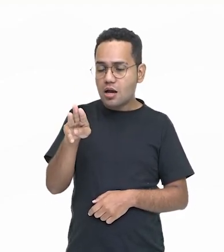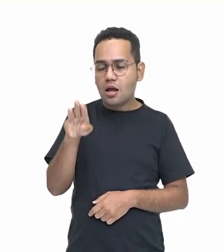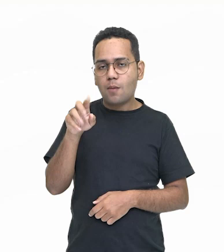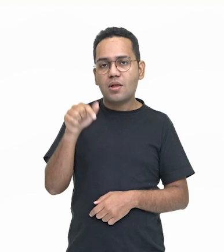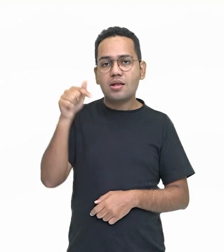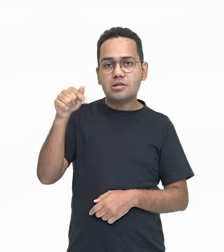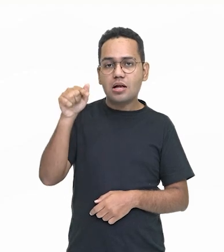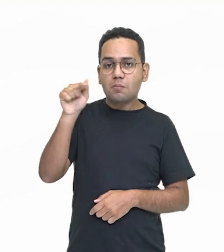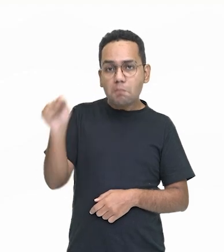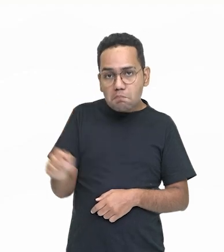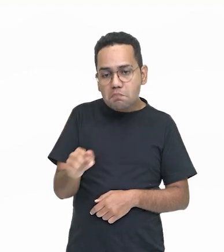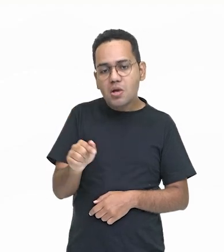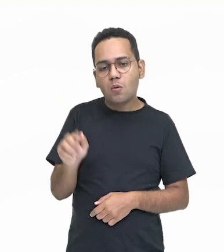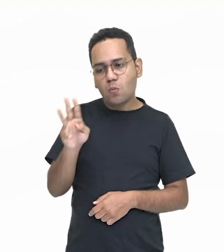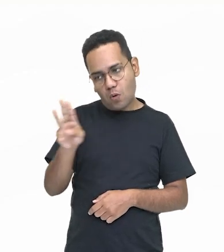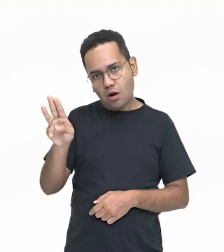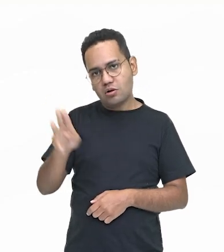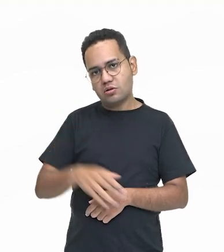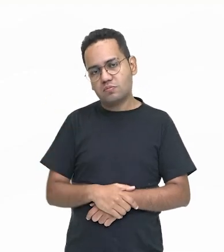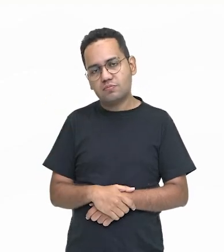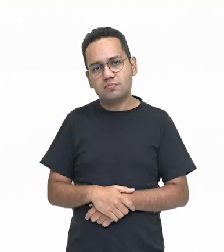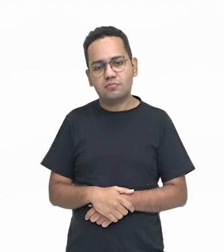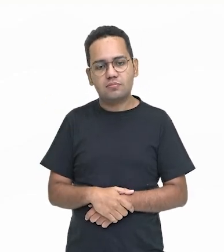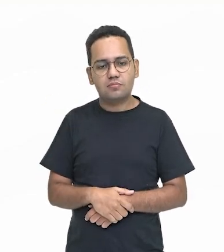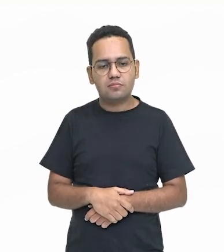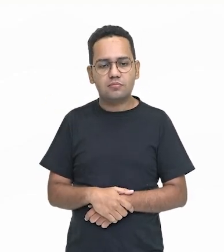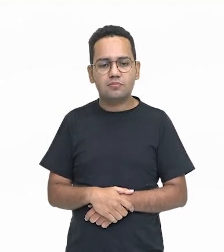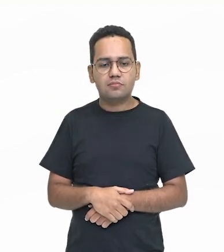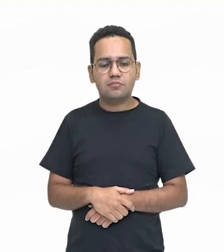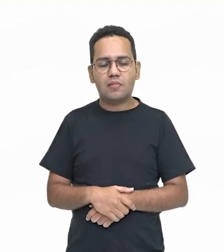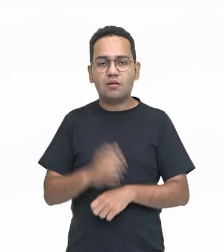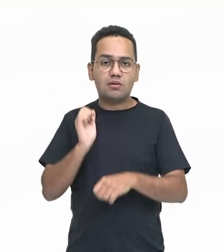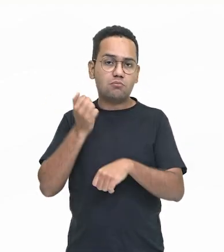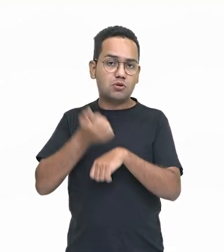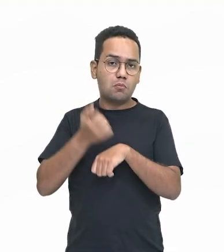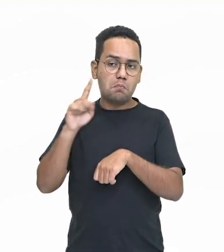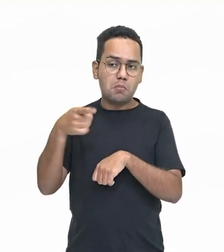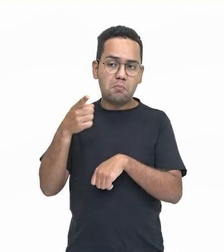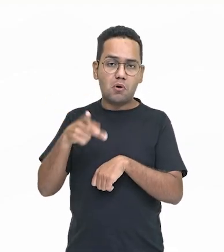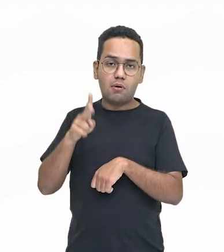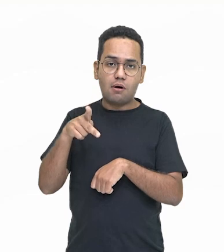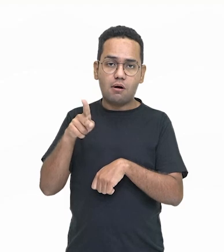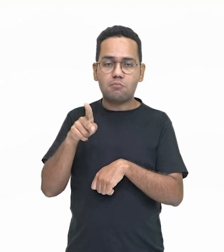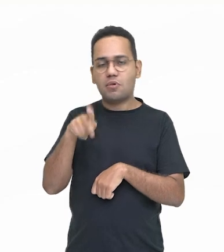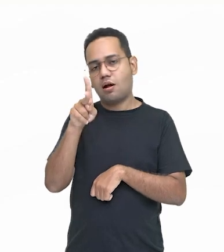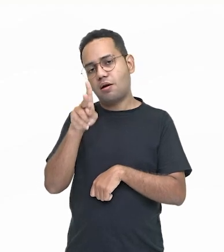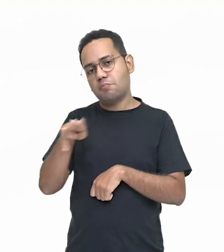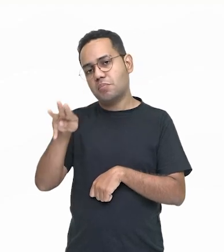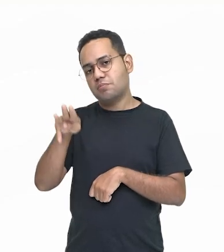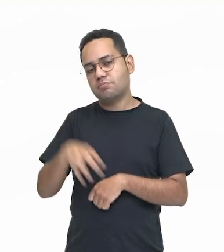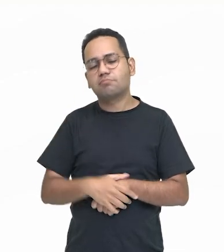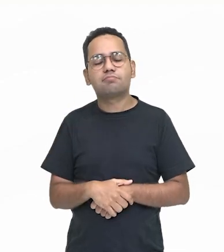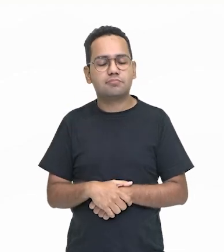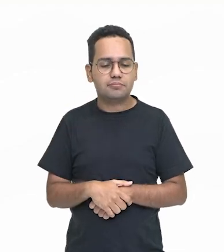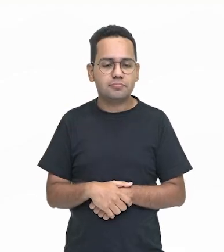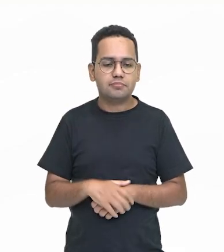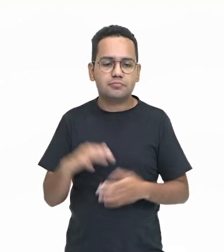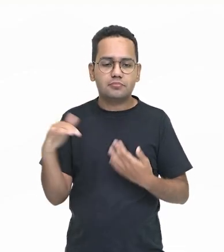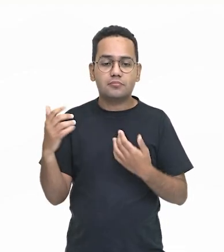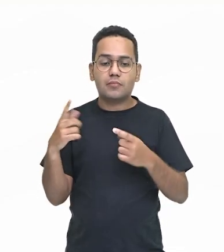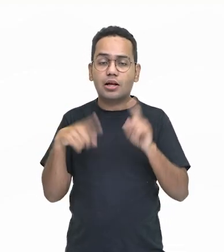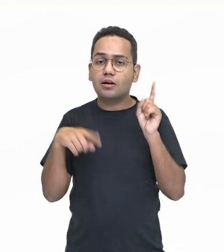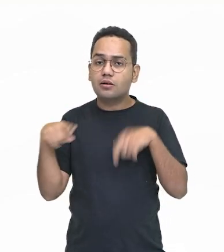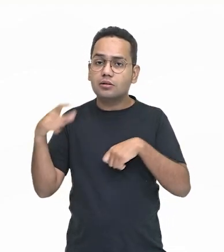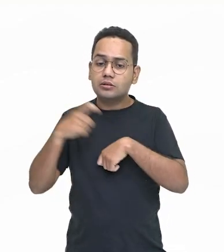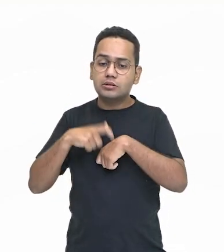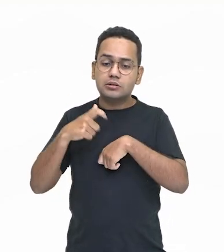watts. 10 kW é 10.000 watts e assim por diante. Intervalo de tempo em horas, né? É só a gente